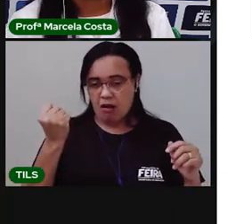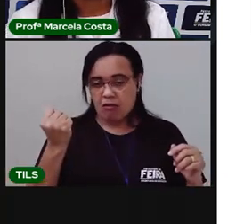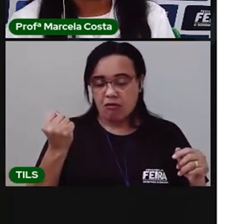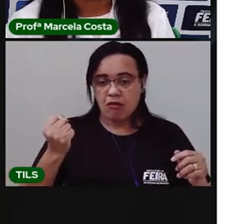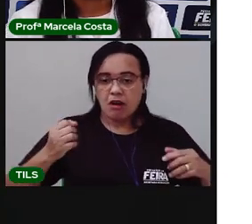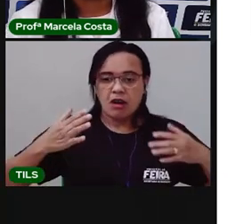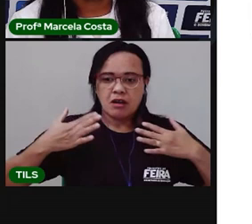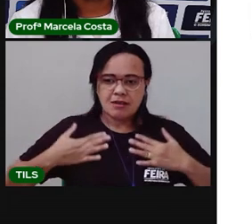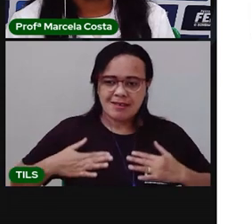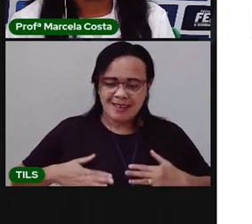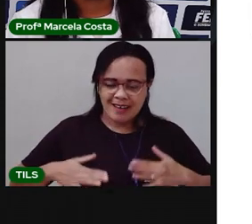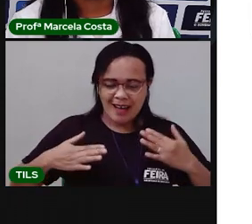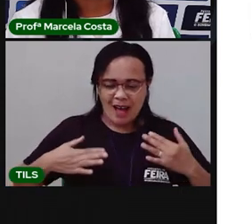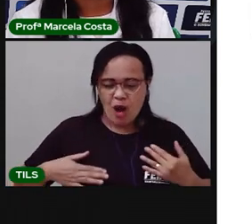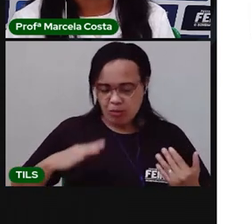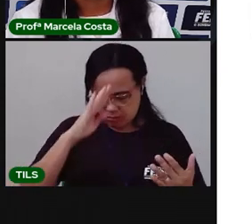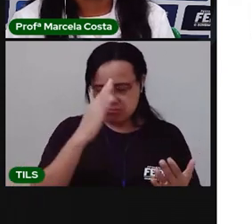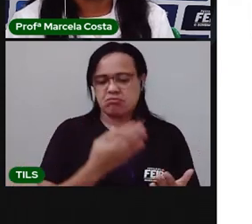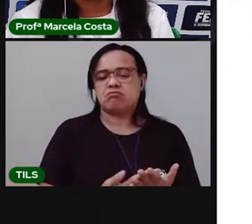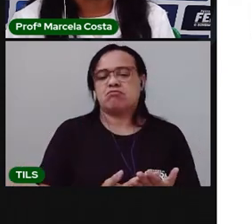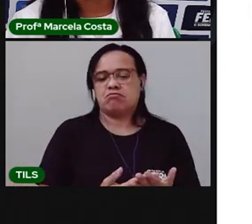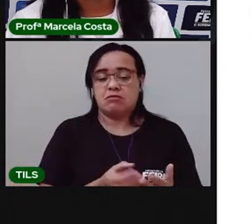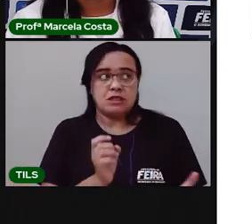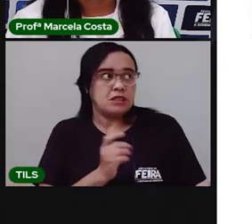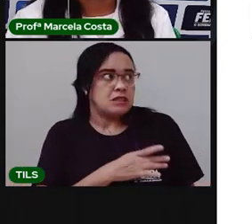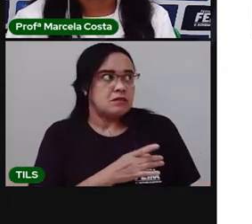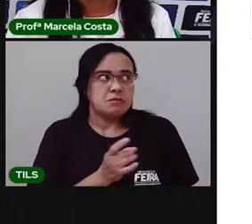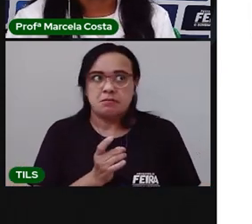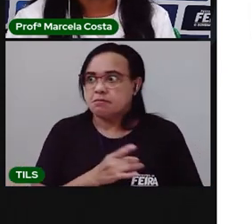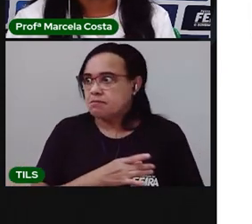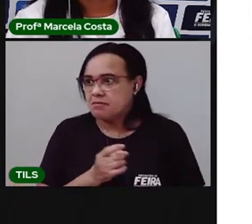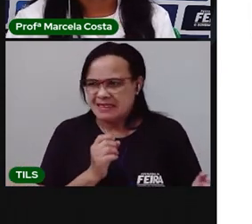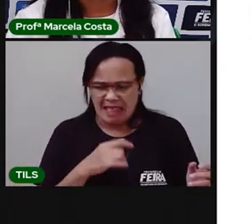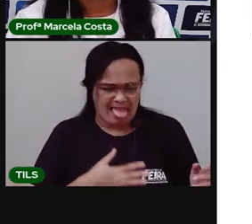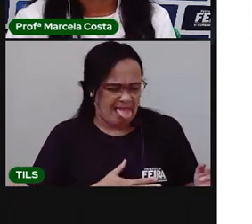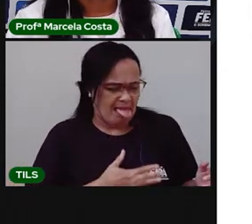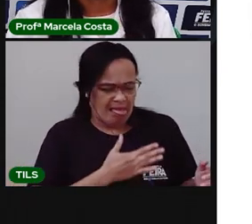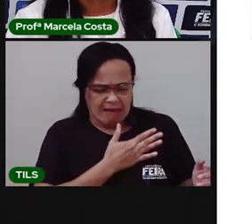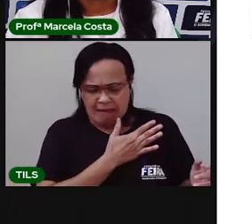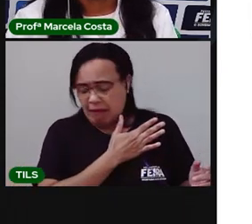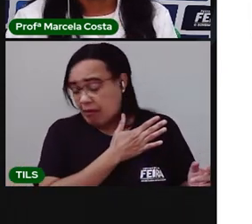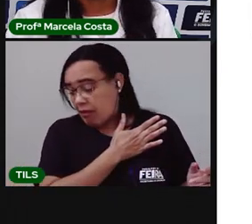calma, confiança, medo, nojo.